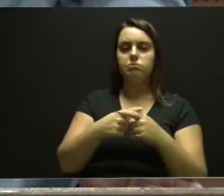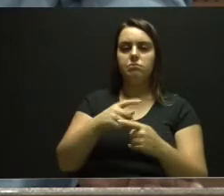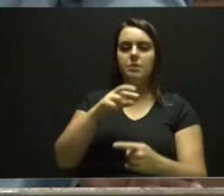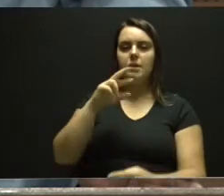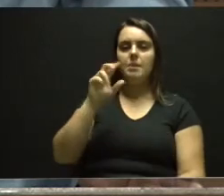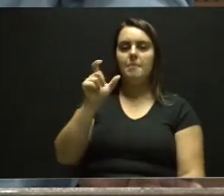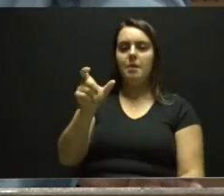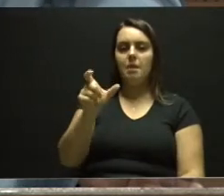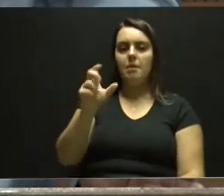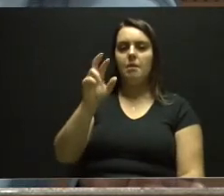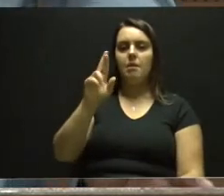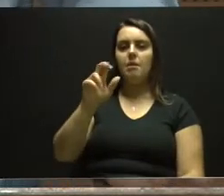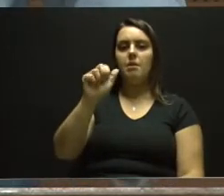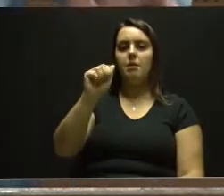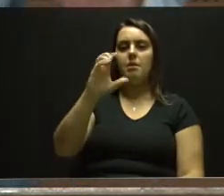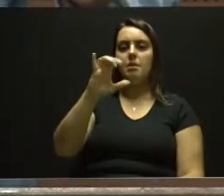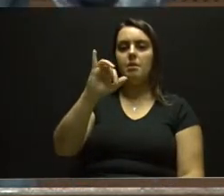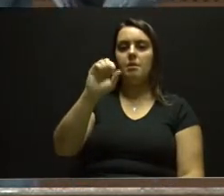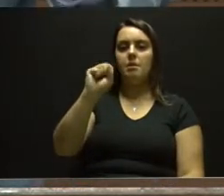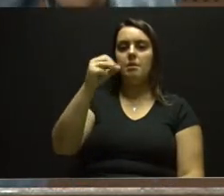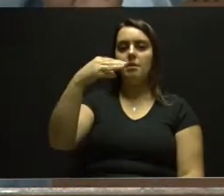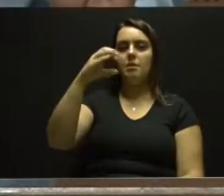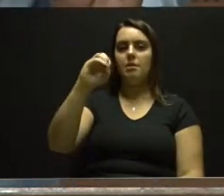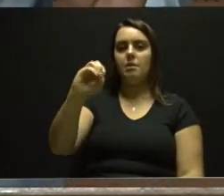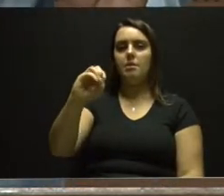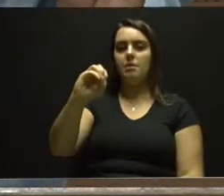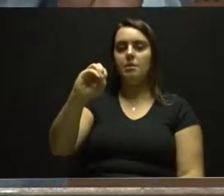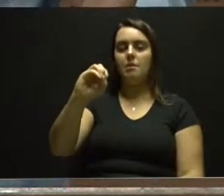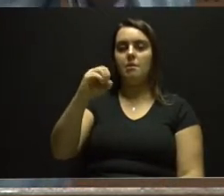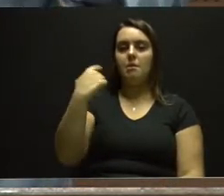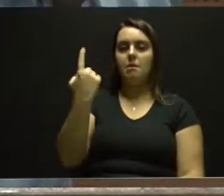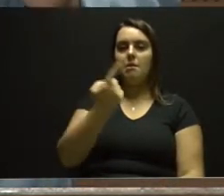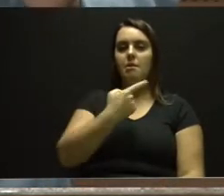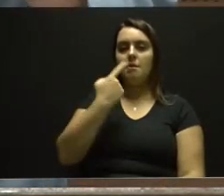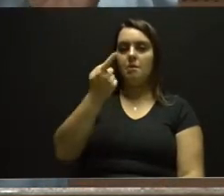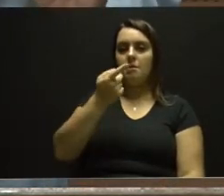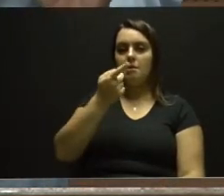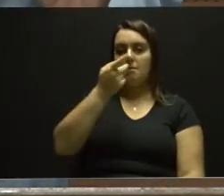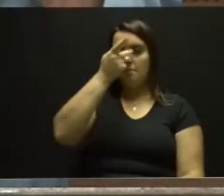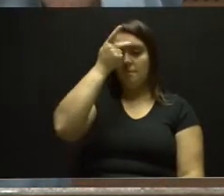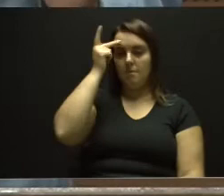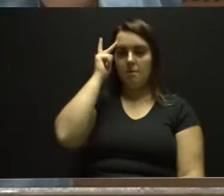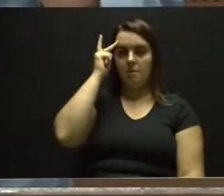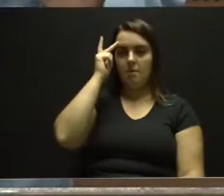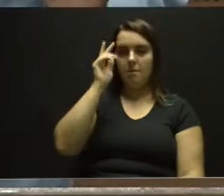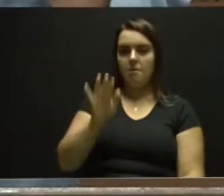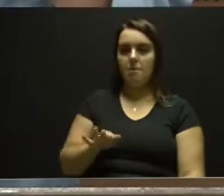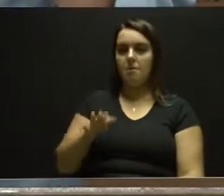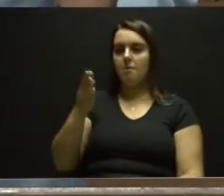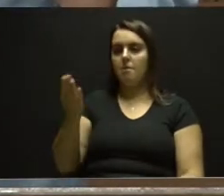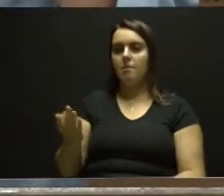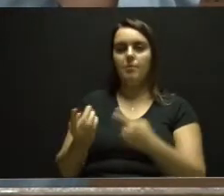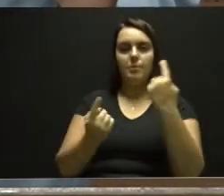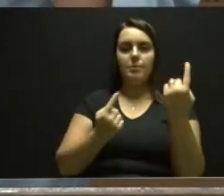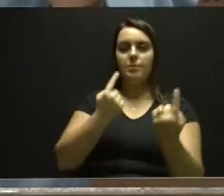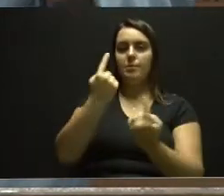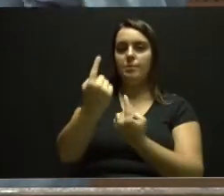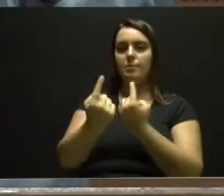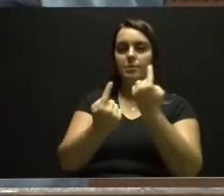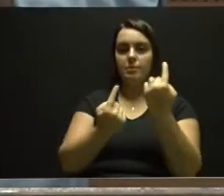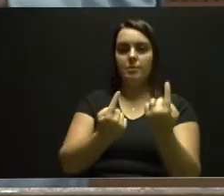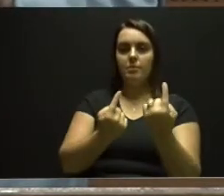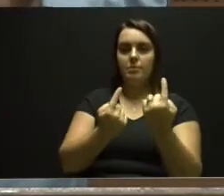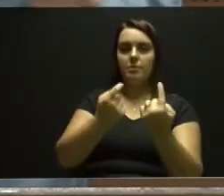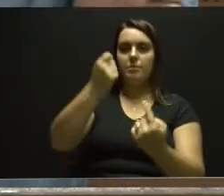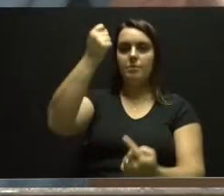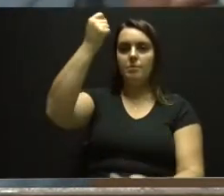se nós colocarmos os seres humanos laddh a ldu embaixo do sol e à